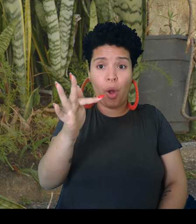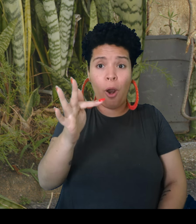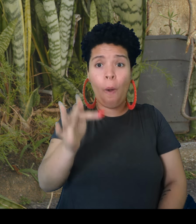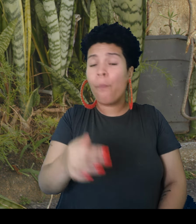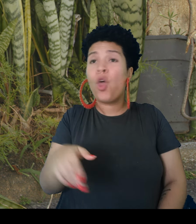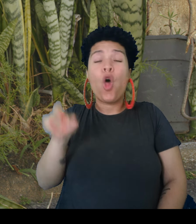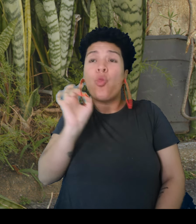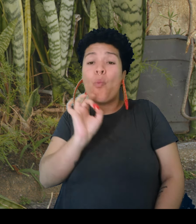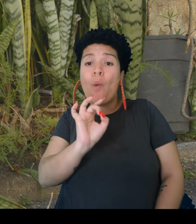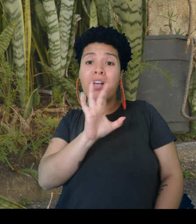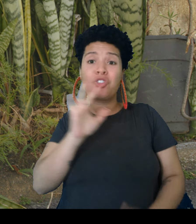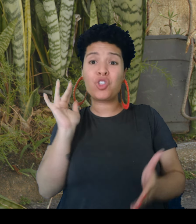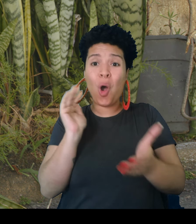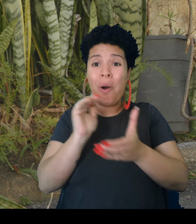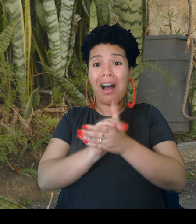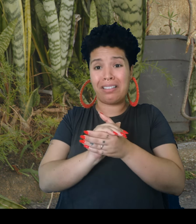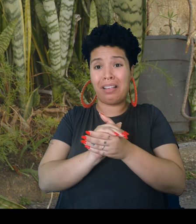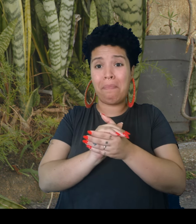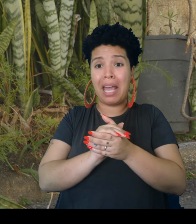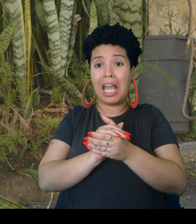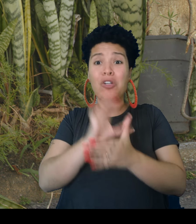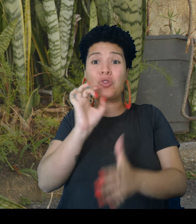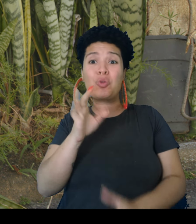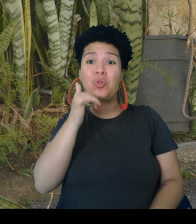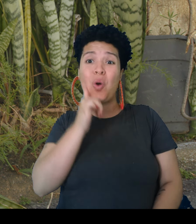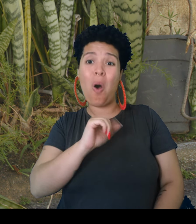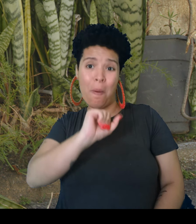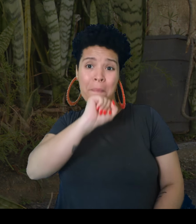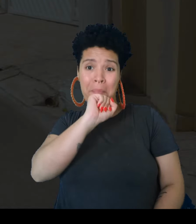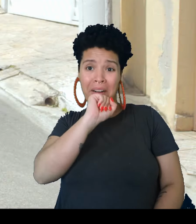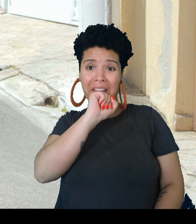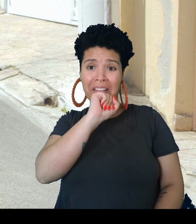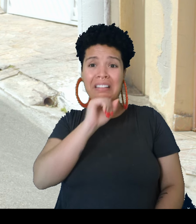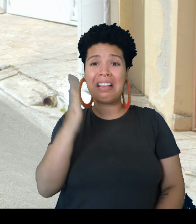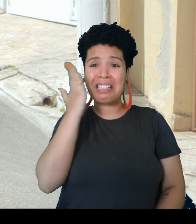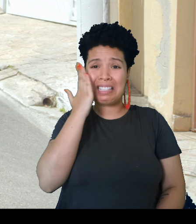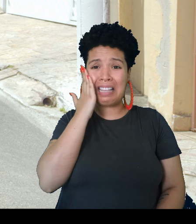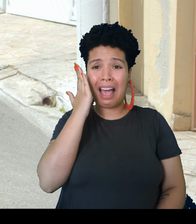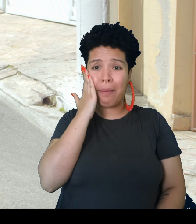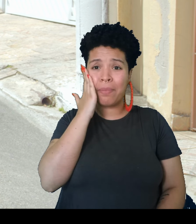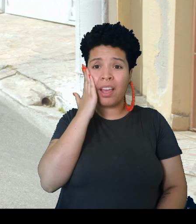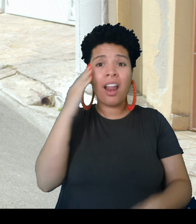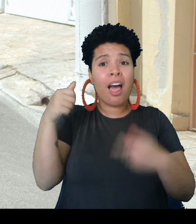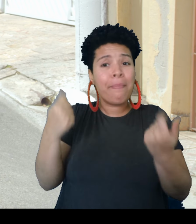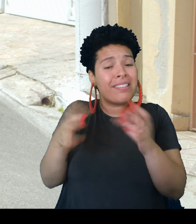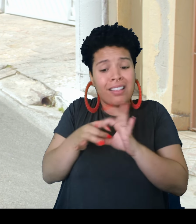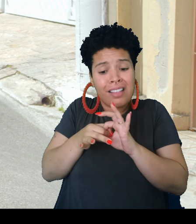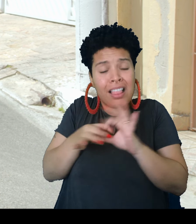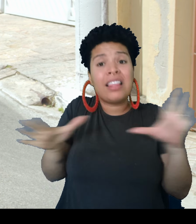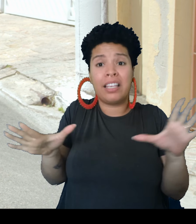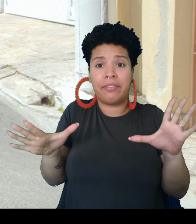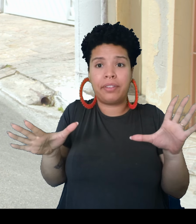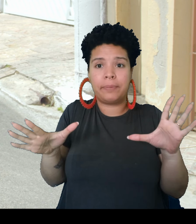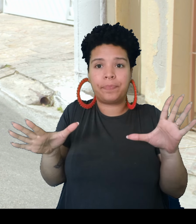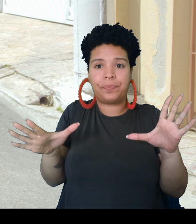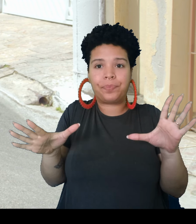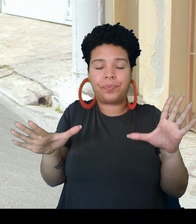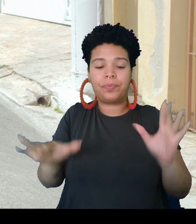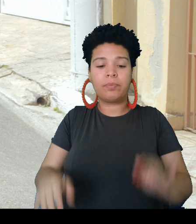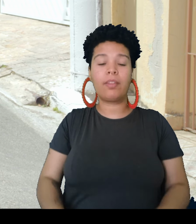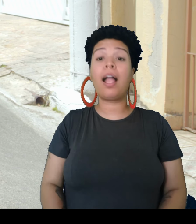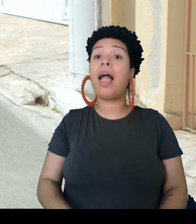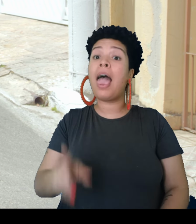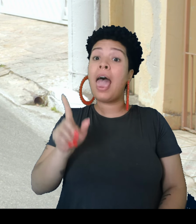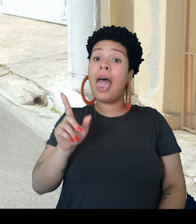suas vidas apenas à figura de mãe, esposa e dona de casa. Mesmo sem ter sido escrito com esse objetivo, o livro